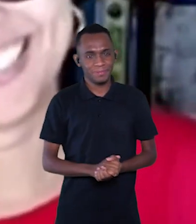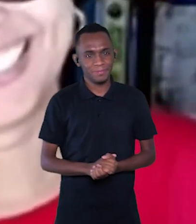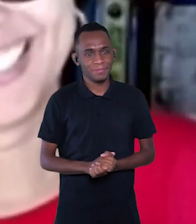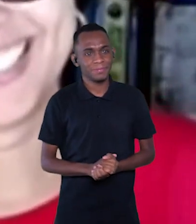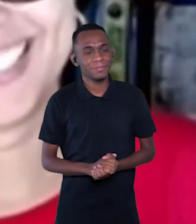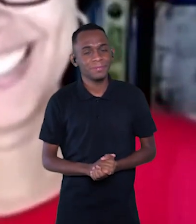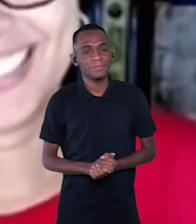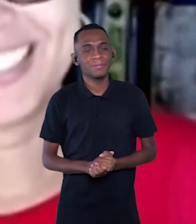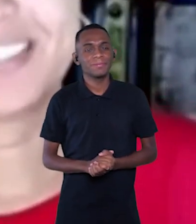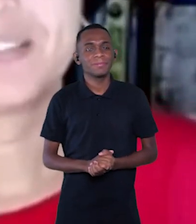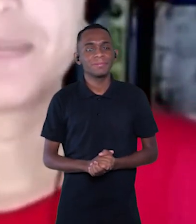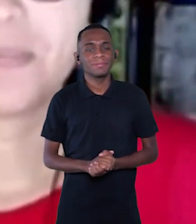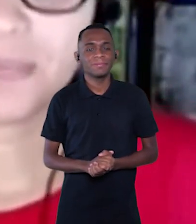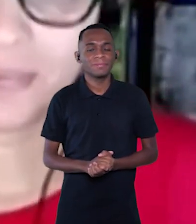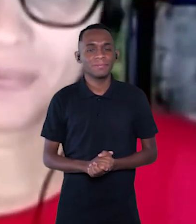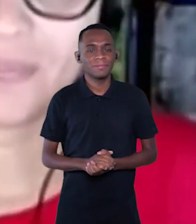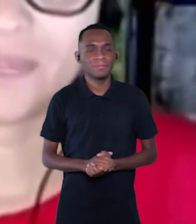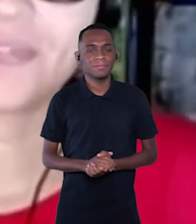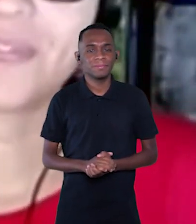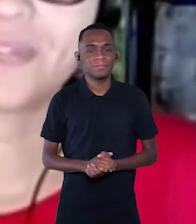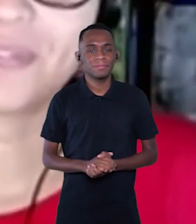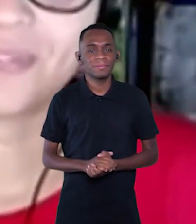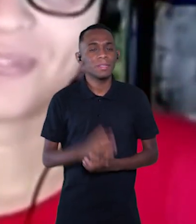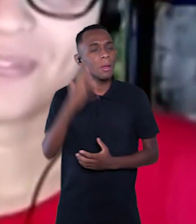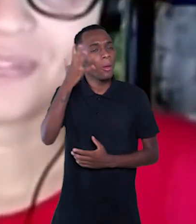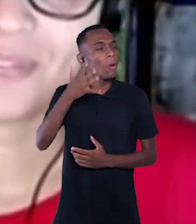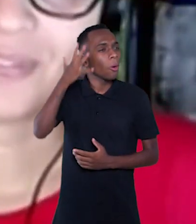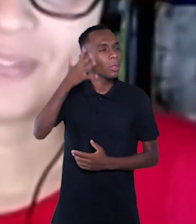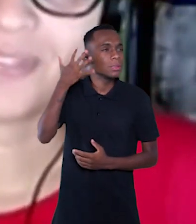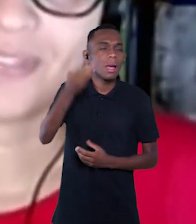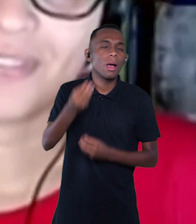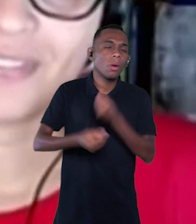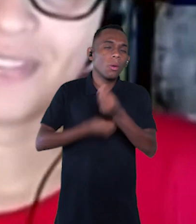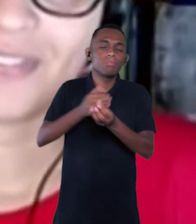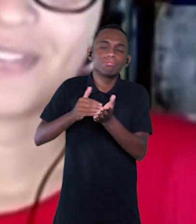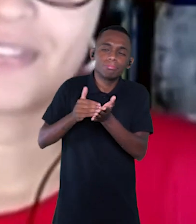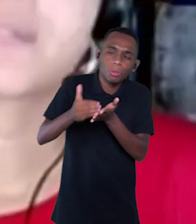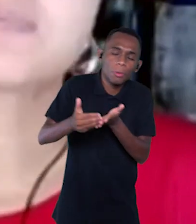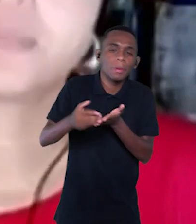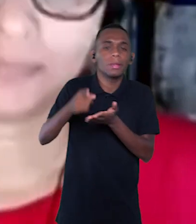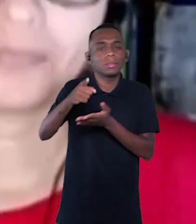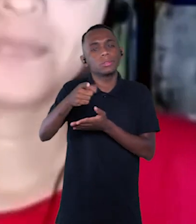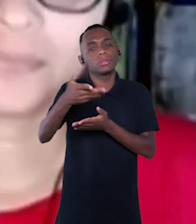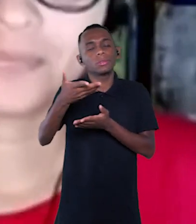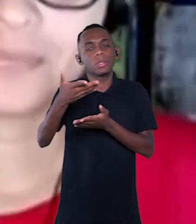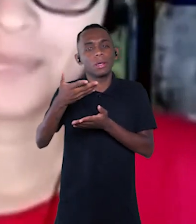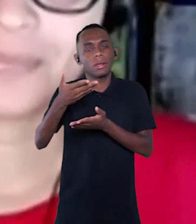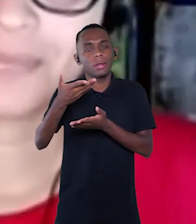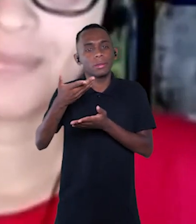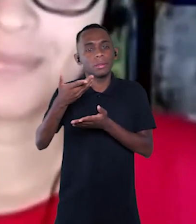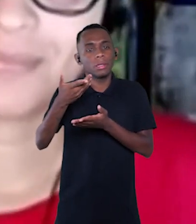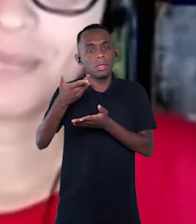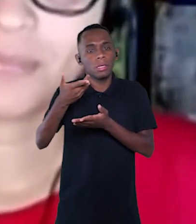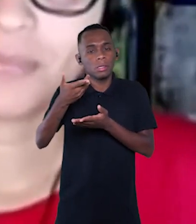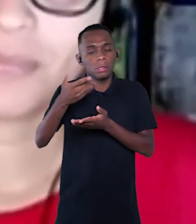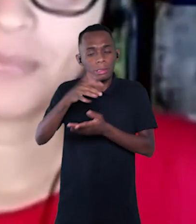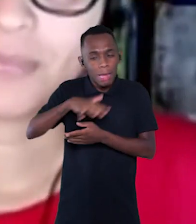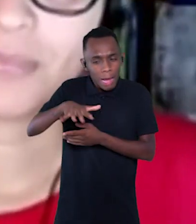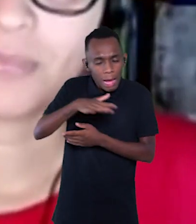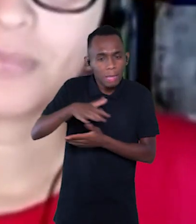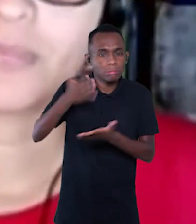Ai, Júlia, vamos contar um pouco aqui sobre o início mesmo, né, da sua trajetória